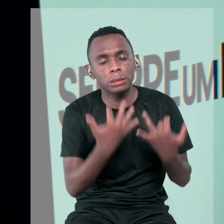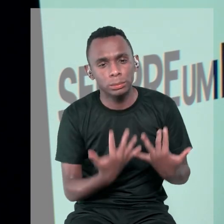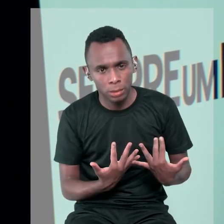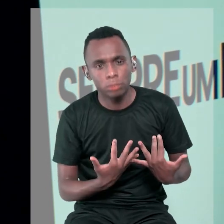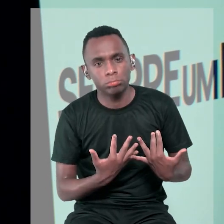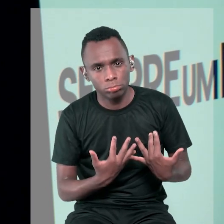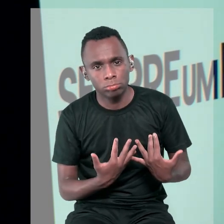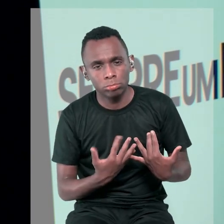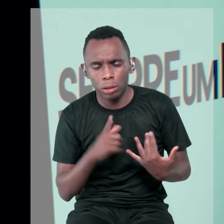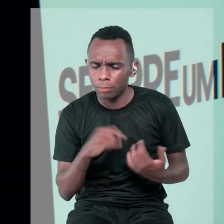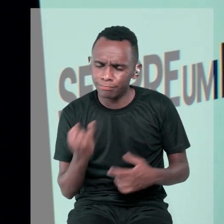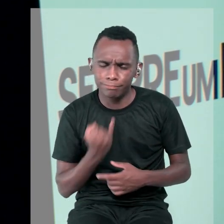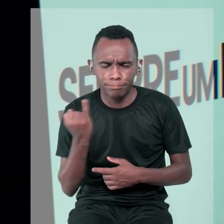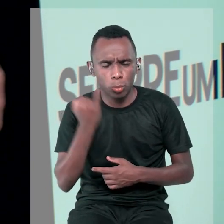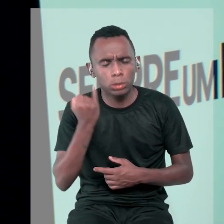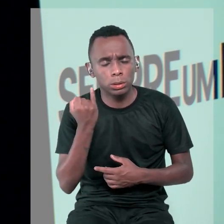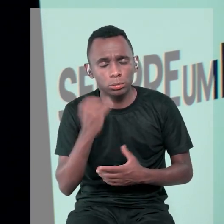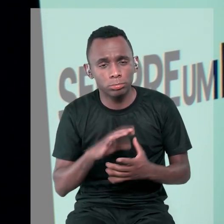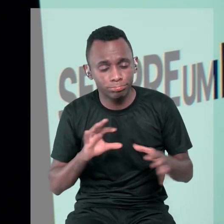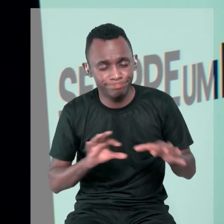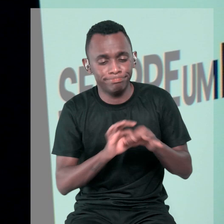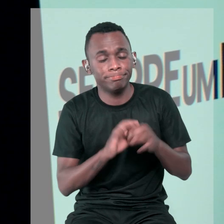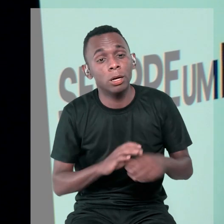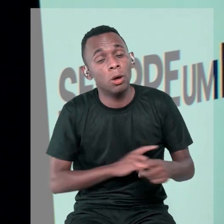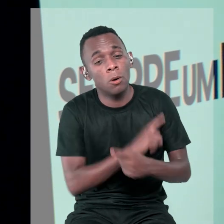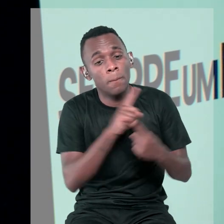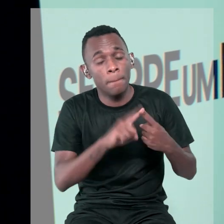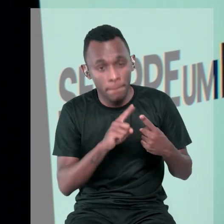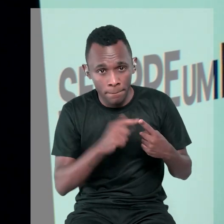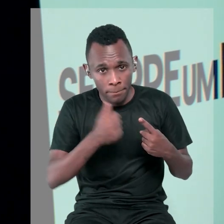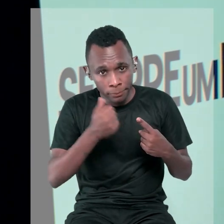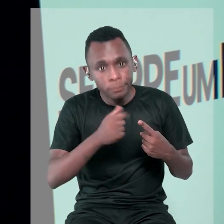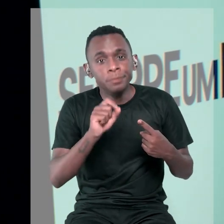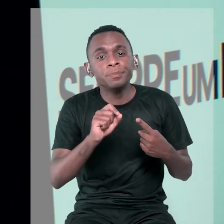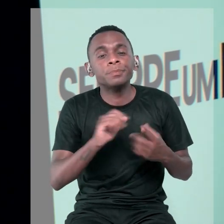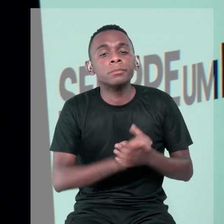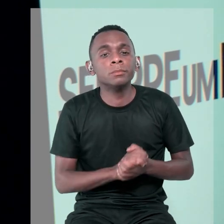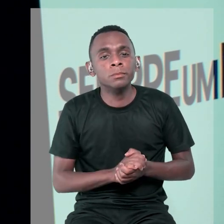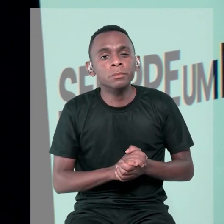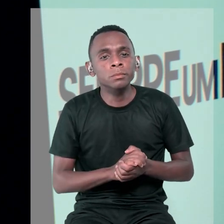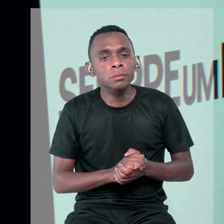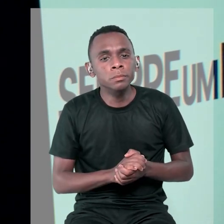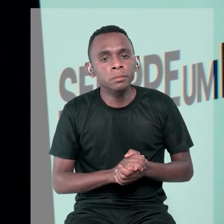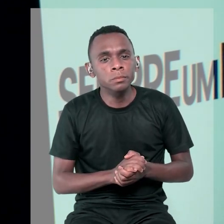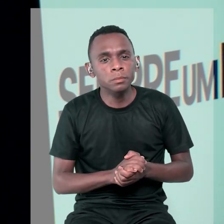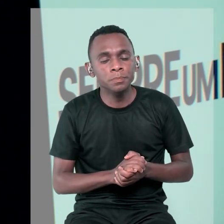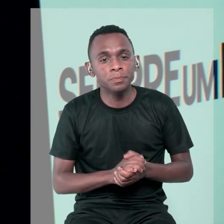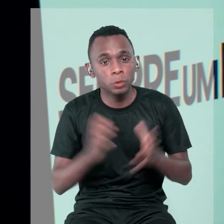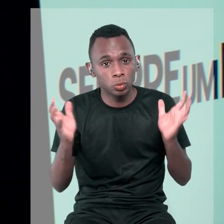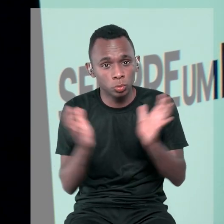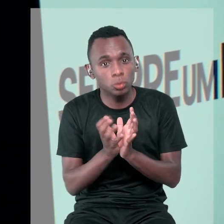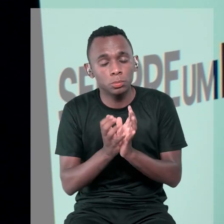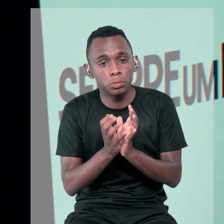relevar e que é fundamental que chega até nós. Primeiro fator, a presença da infantaria. Bom,